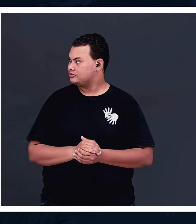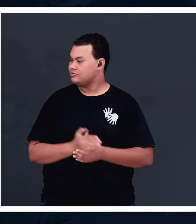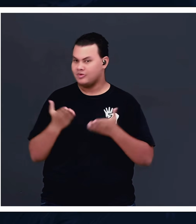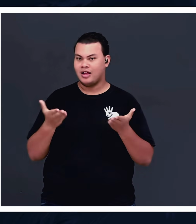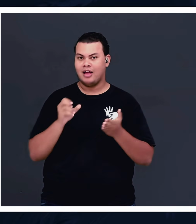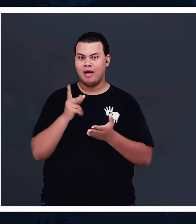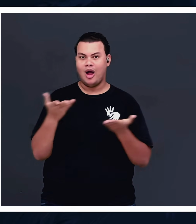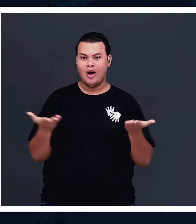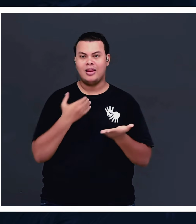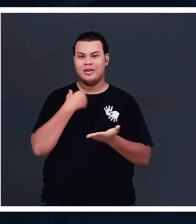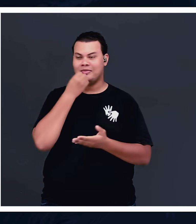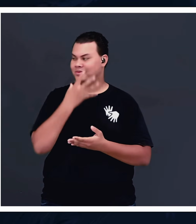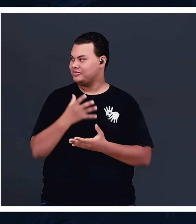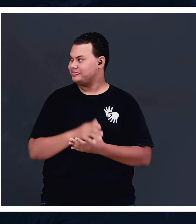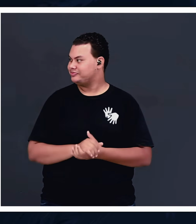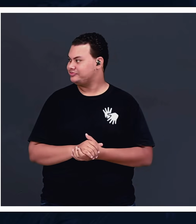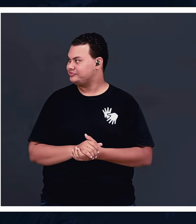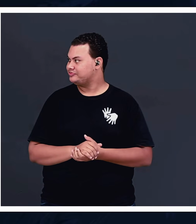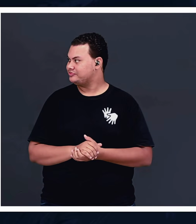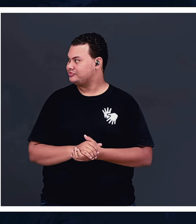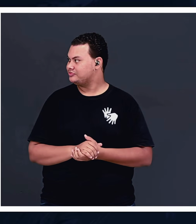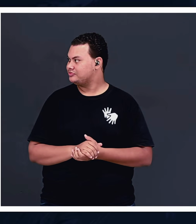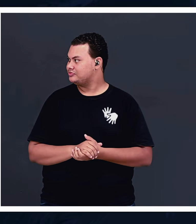Pronto, agora ficou mais confortável.